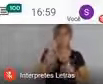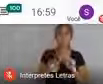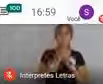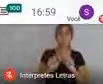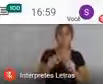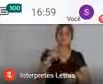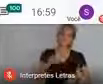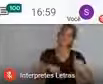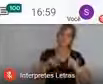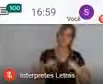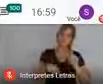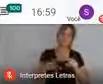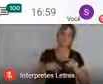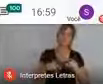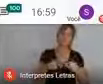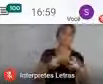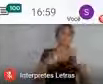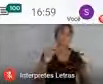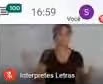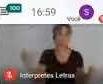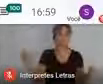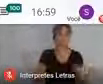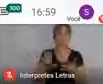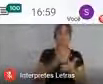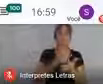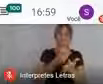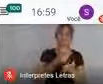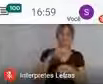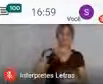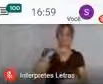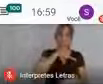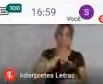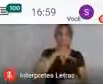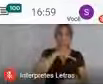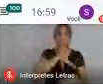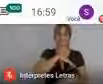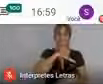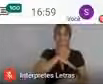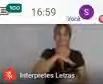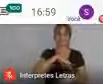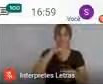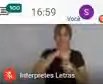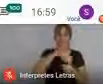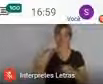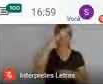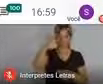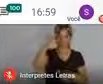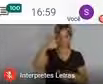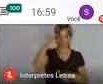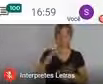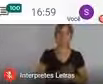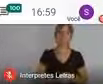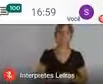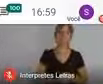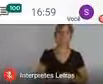variação, essa diversidade do português falado na Amazônia.